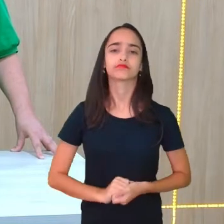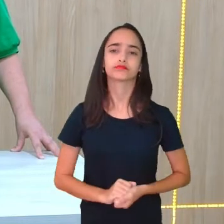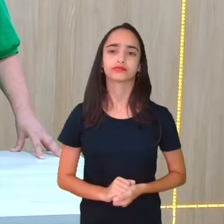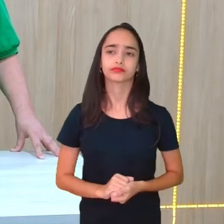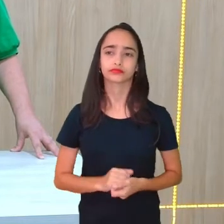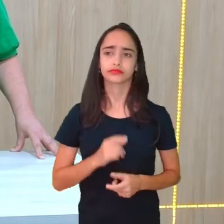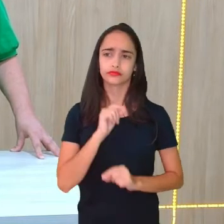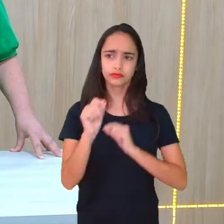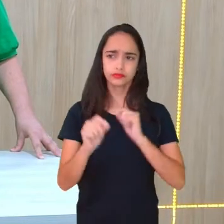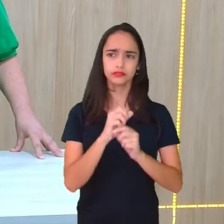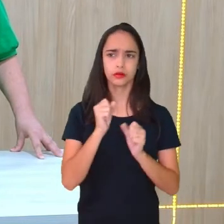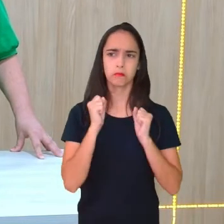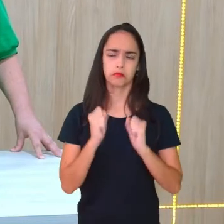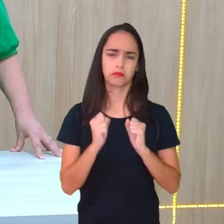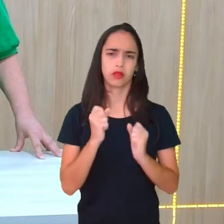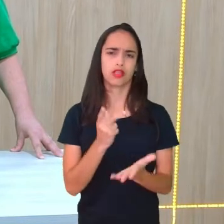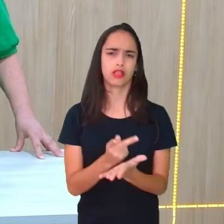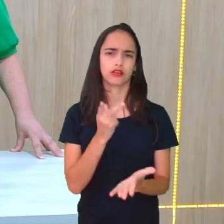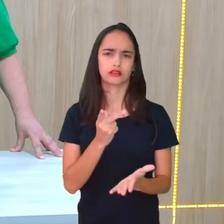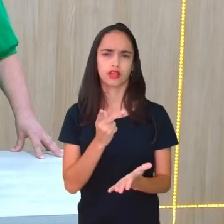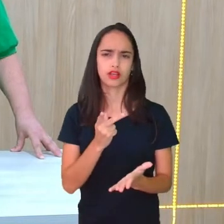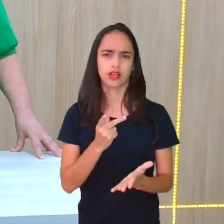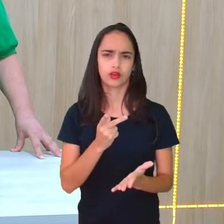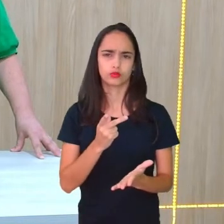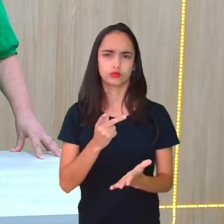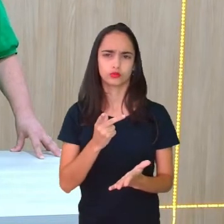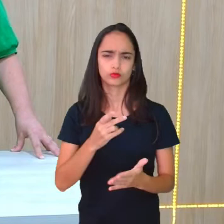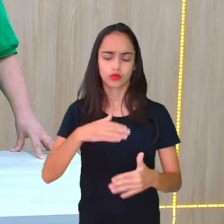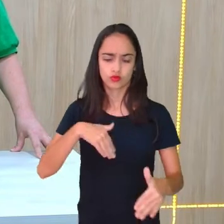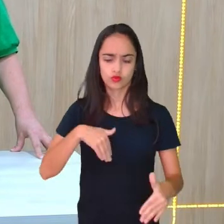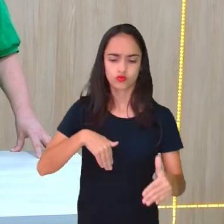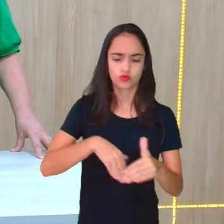que pode acontecer? Quando você chuta a gol?